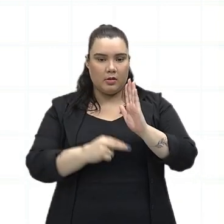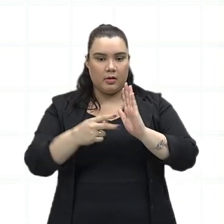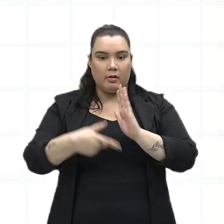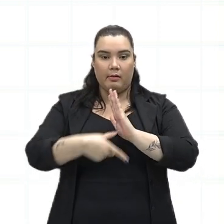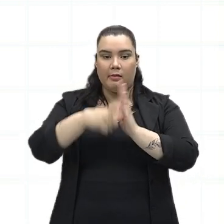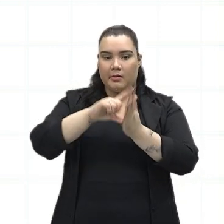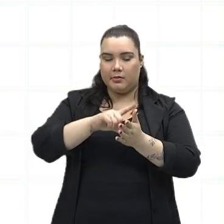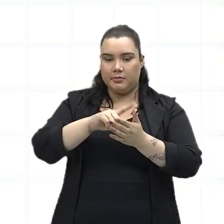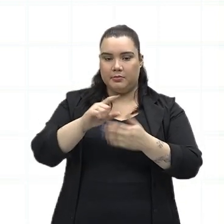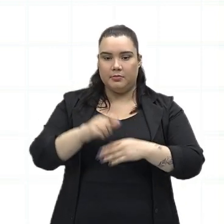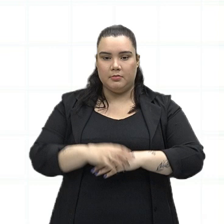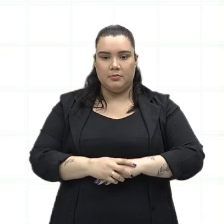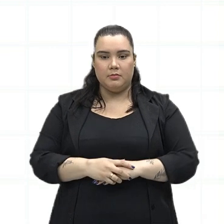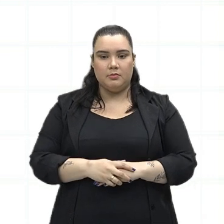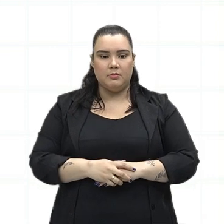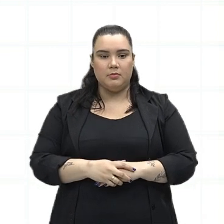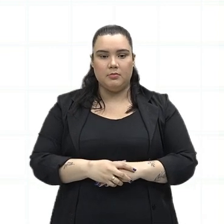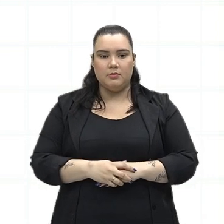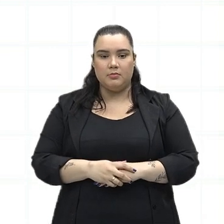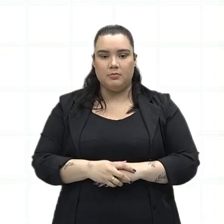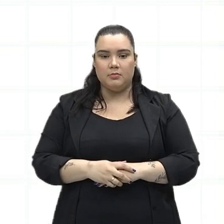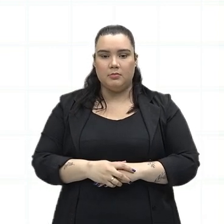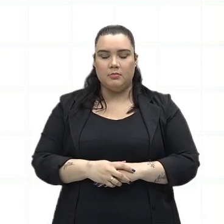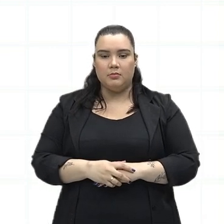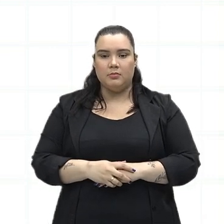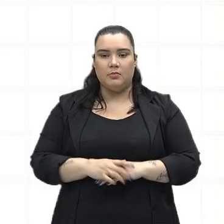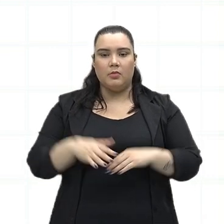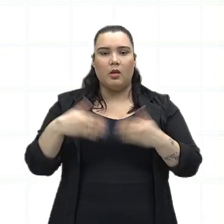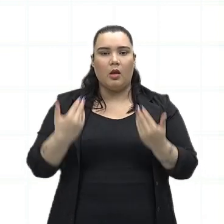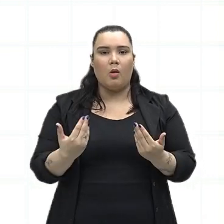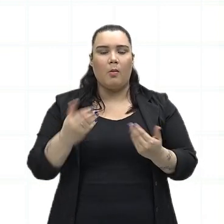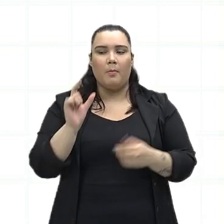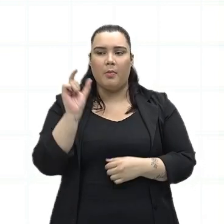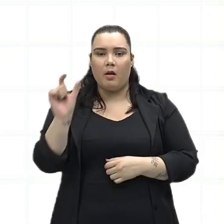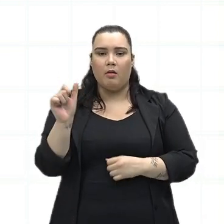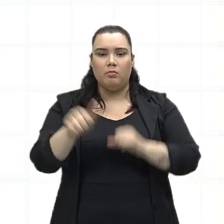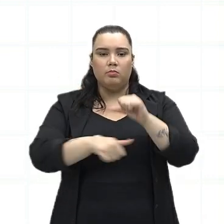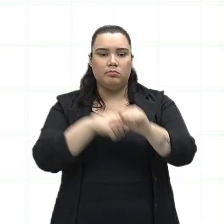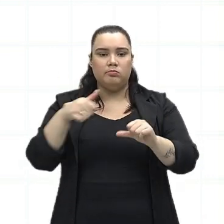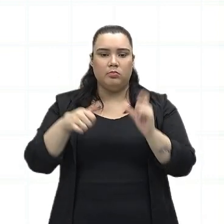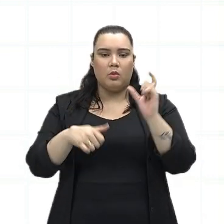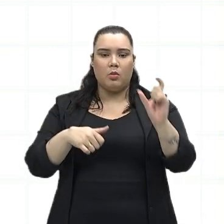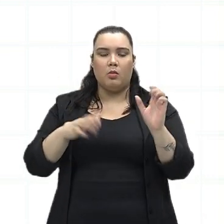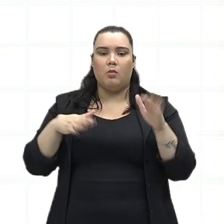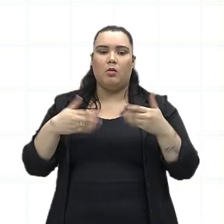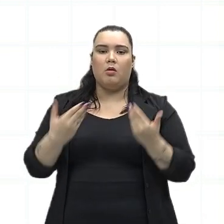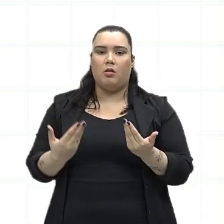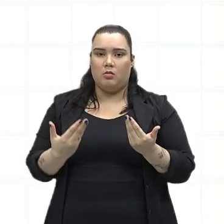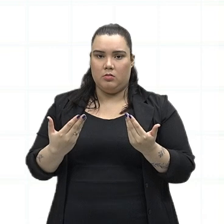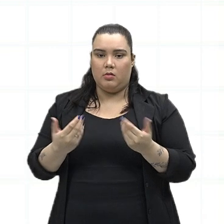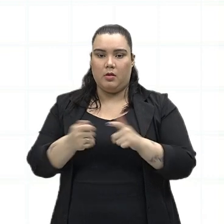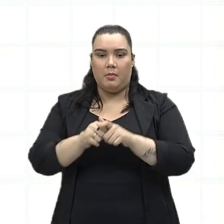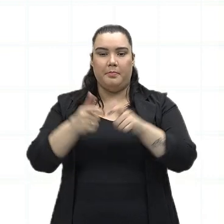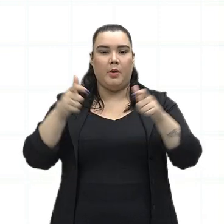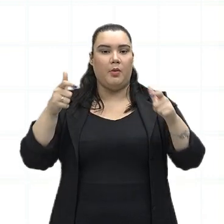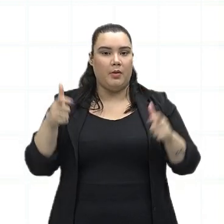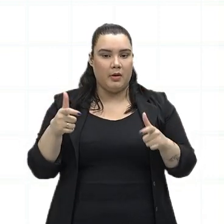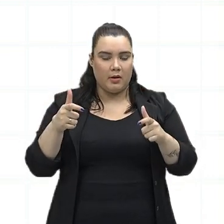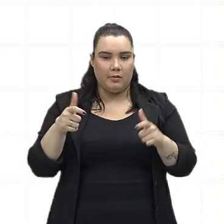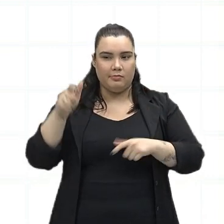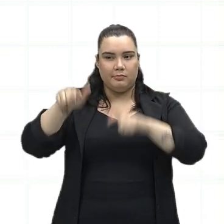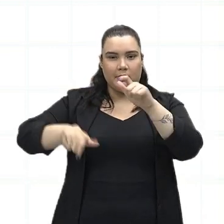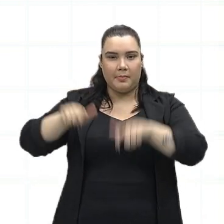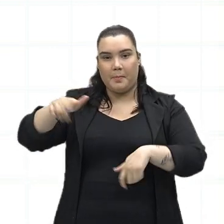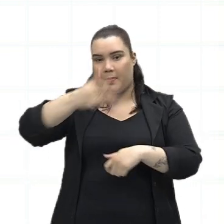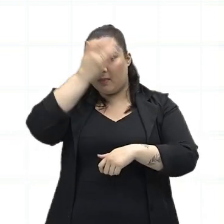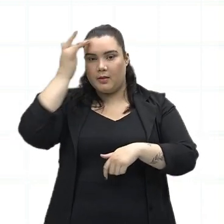mencionado anteriormente, tá? O que vai substituir uma grande parte, né, dos trabalhadores? Do que